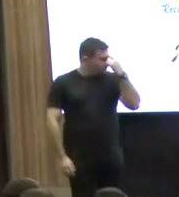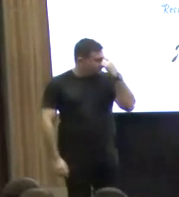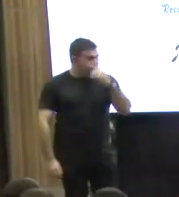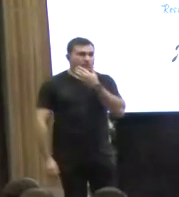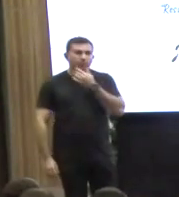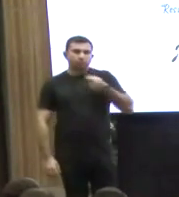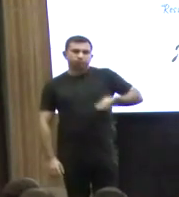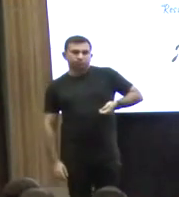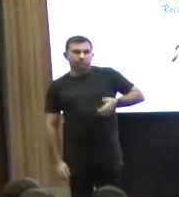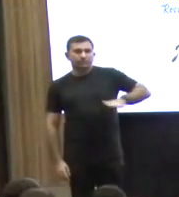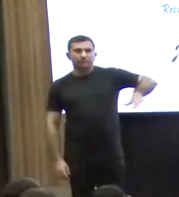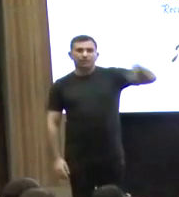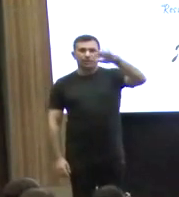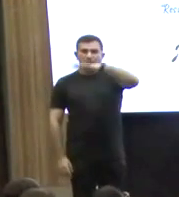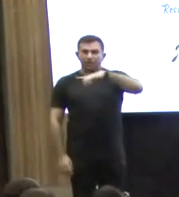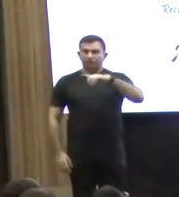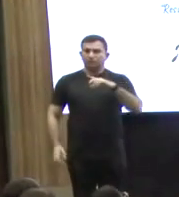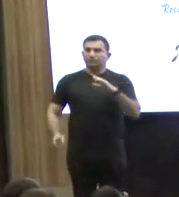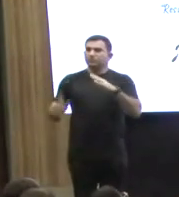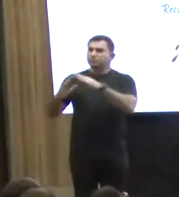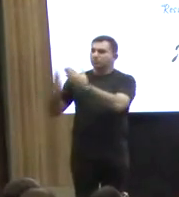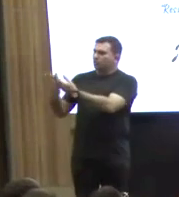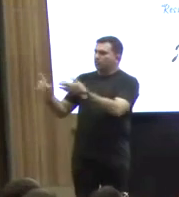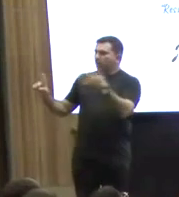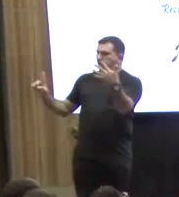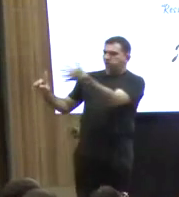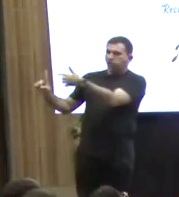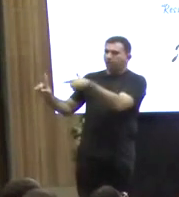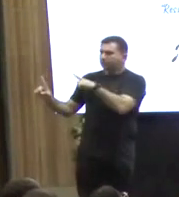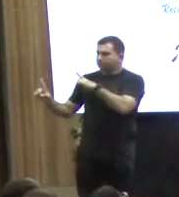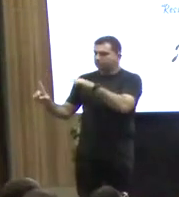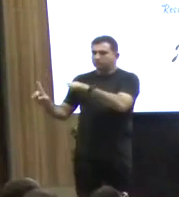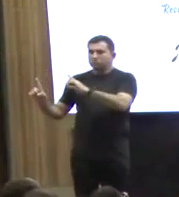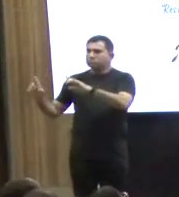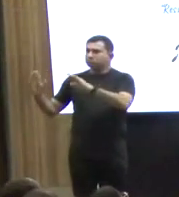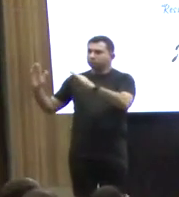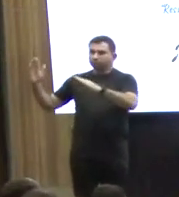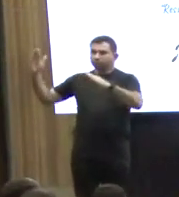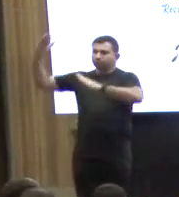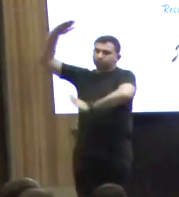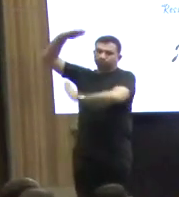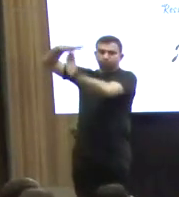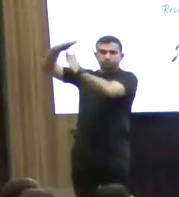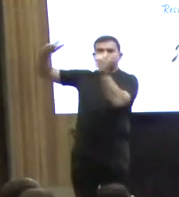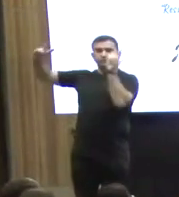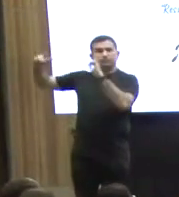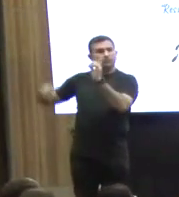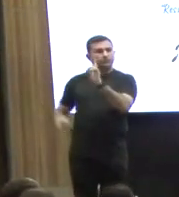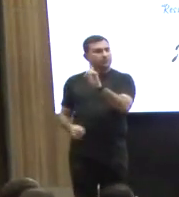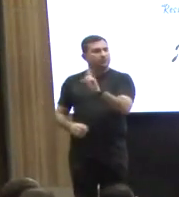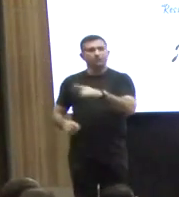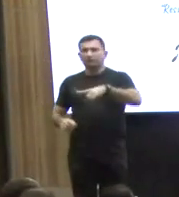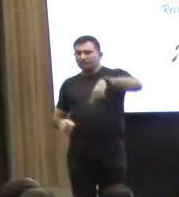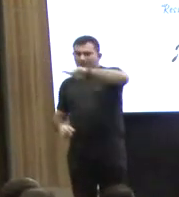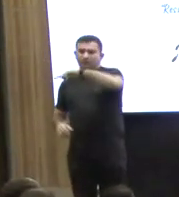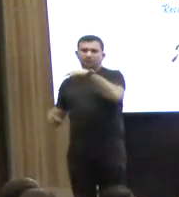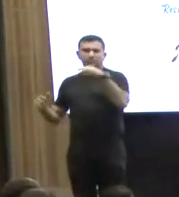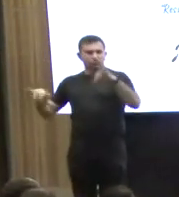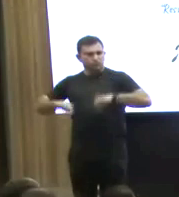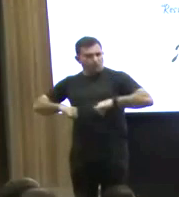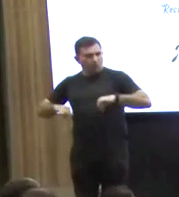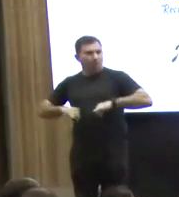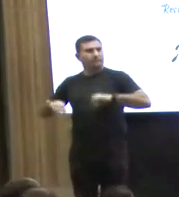de processos opressivos que produzem esses sujeitos normalizados. Que ninguém está muito feliz nesse mundo não, tá, gente? Desse mundo normalizado. Até se você